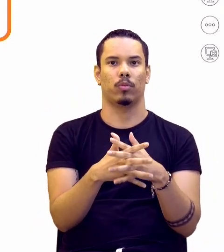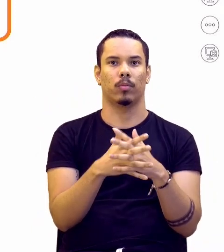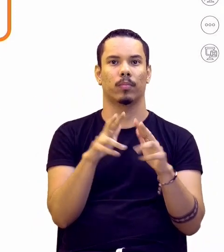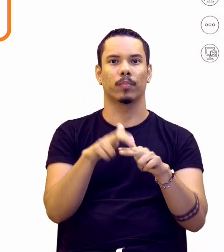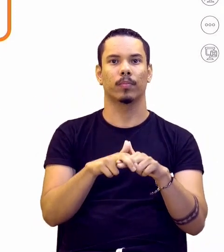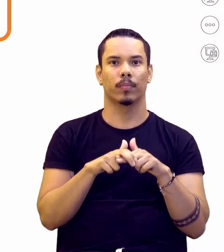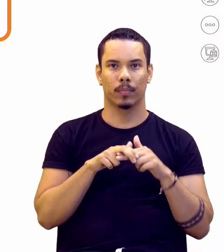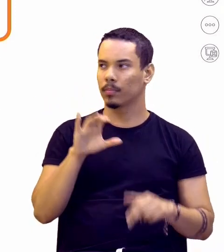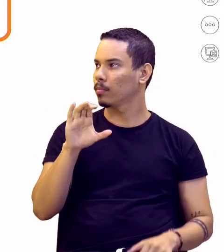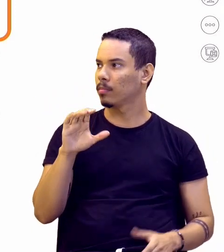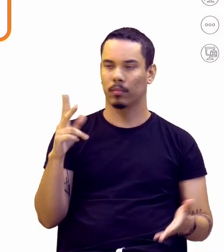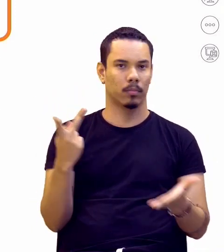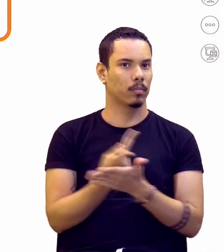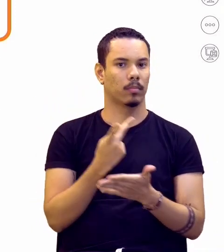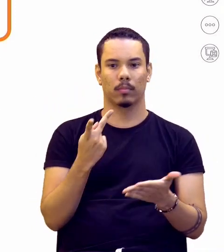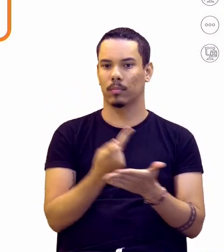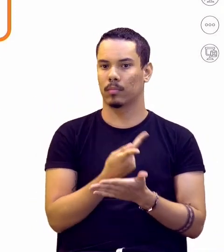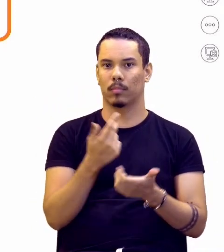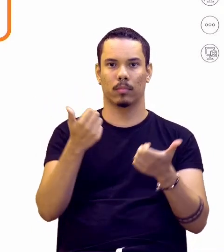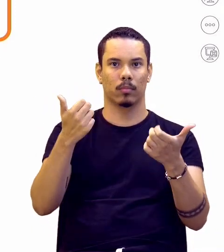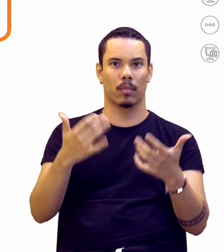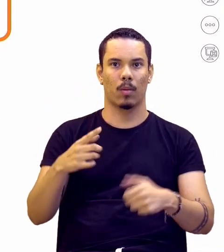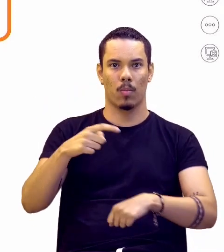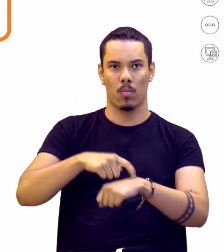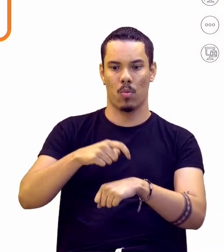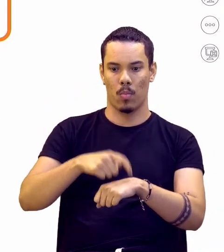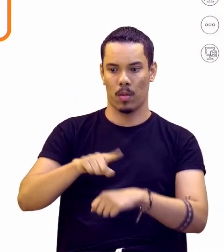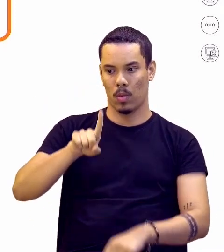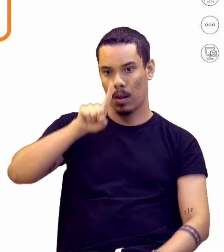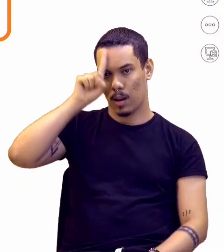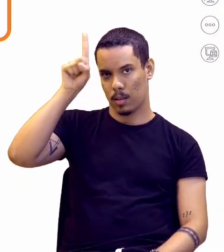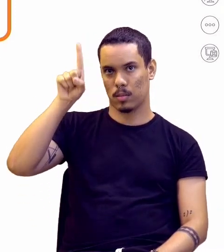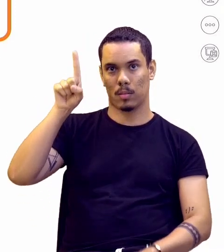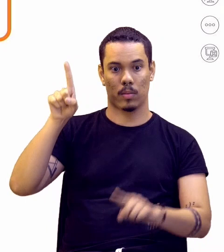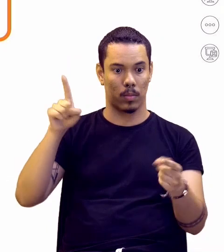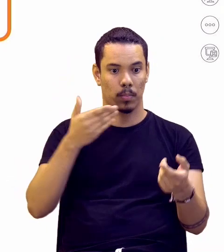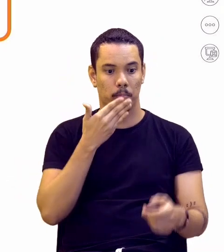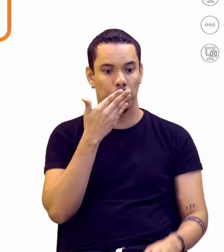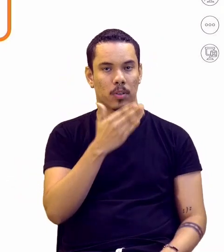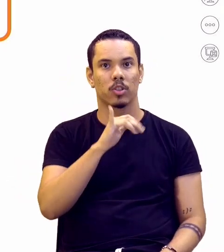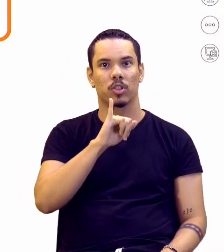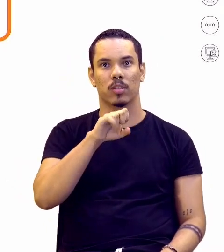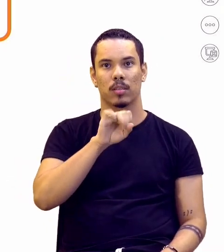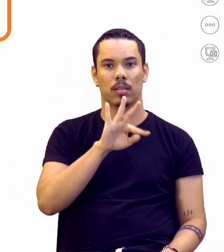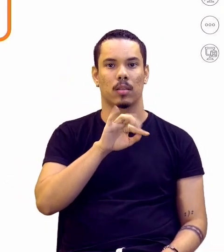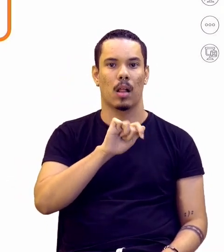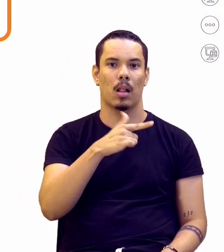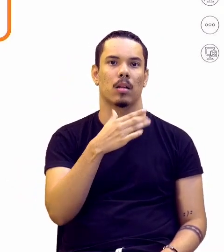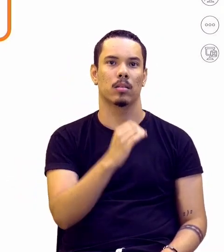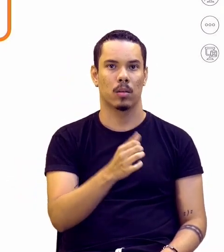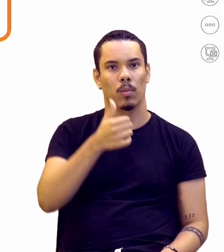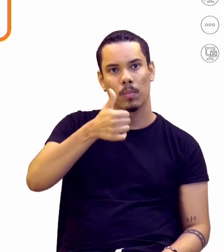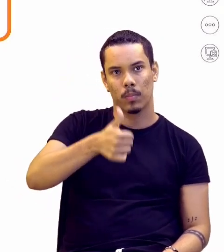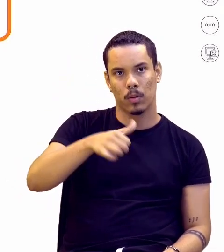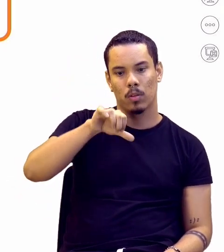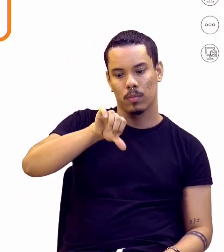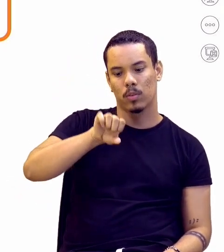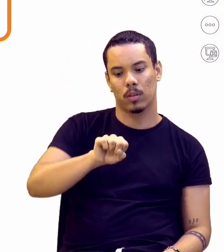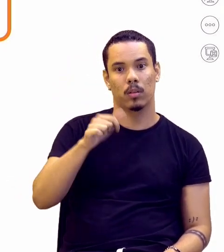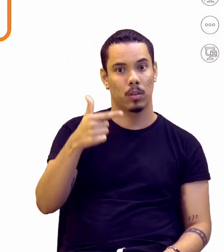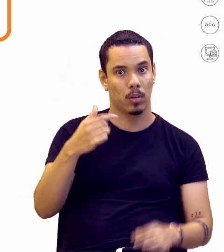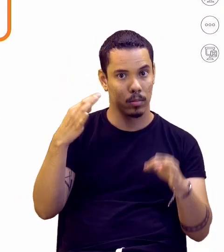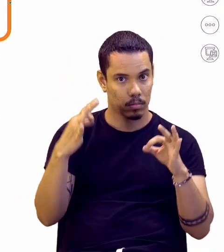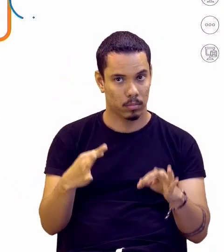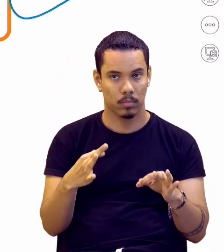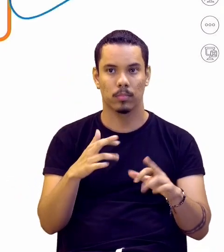C está errada porque ela está falando aí do momento da criação. A instalação só foi em 1982, 4 de janeiro. Exatamente.